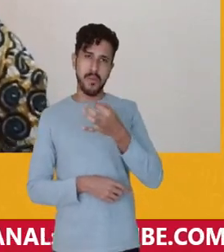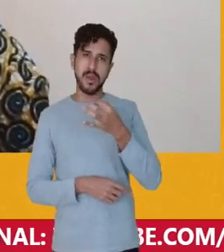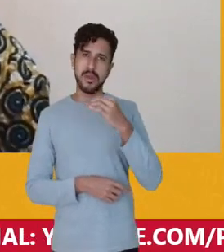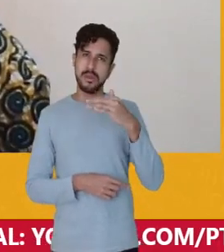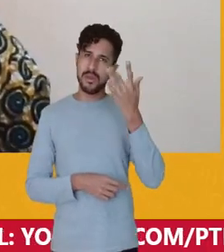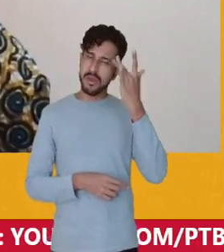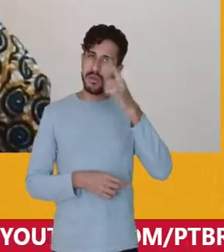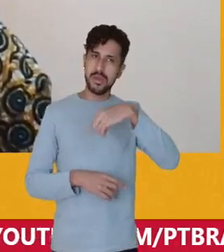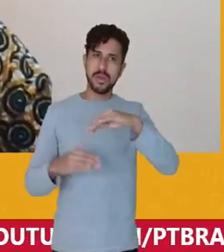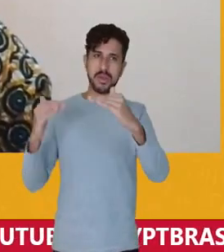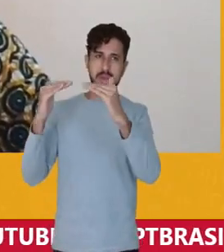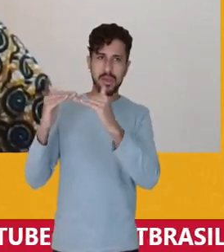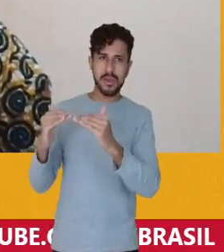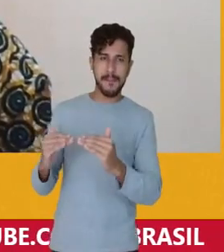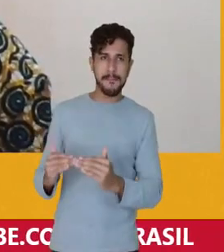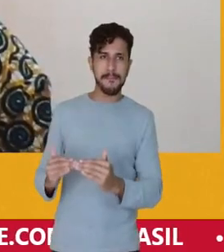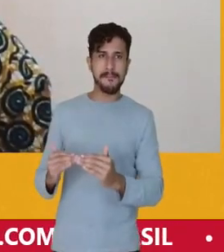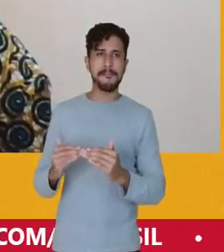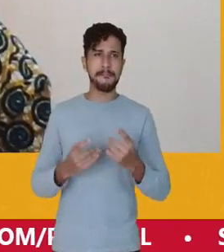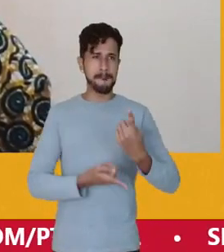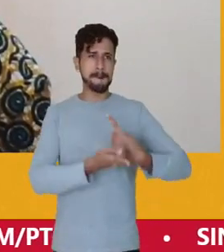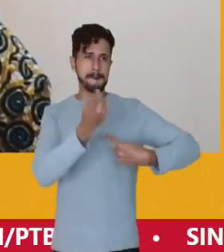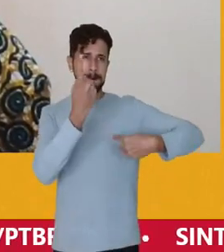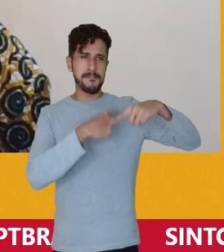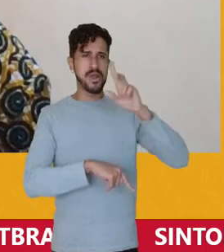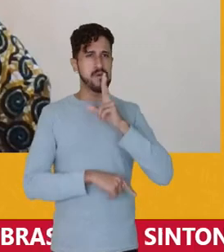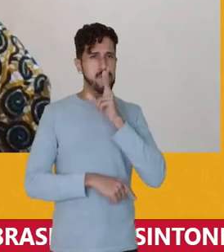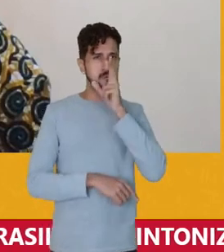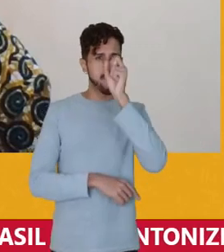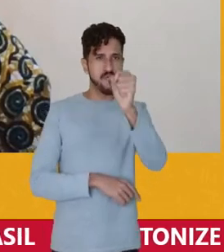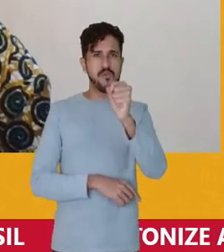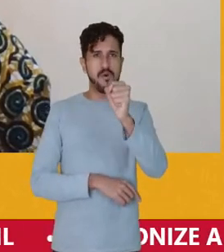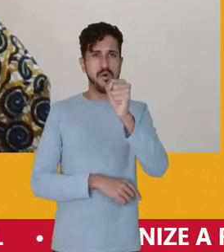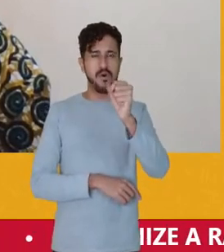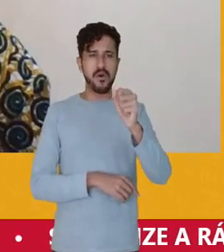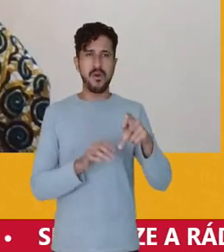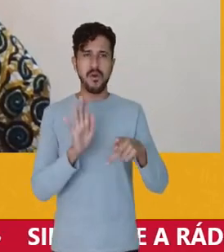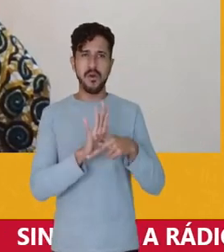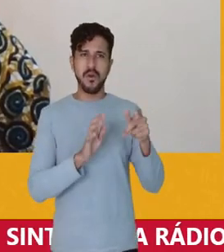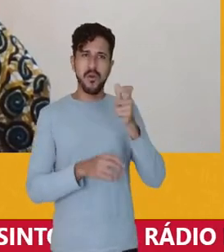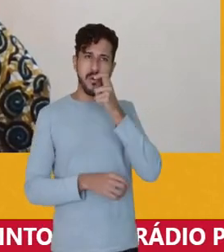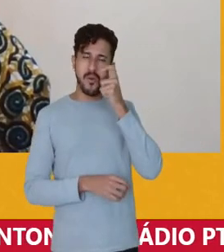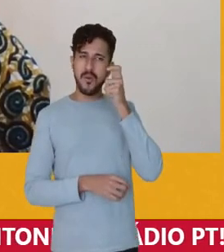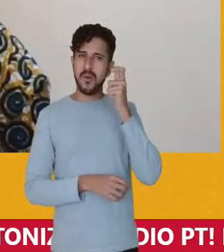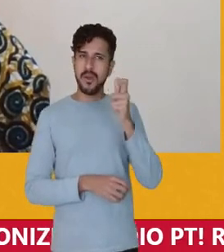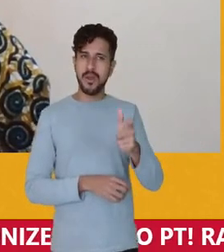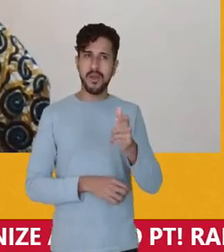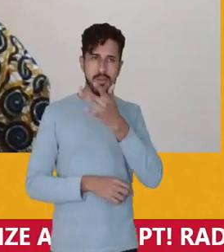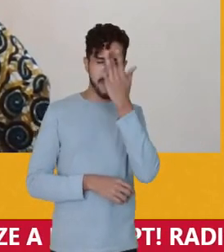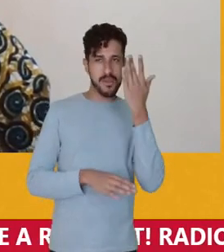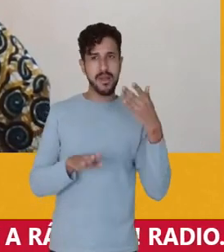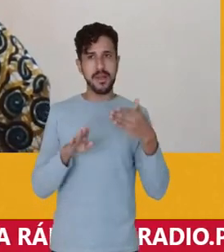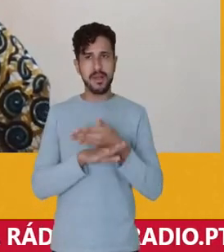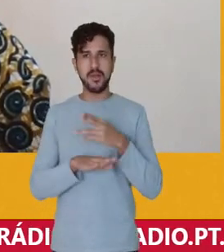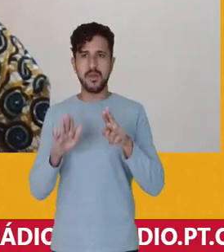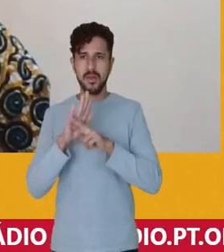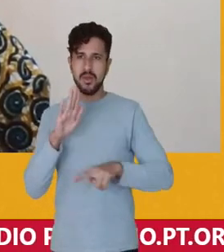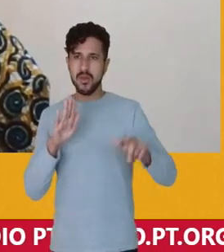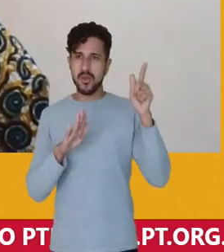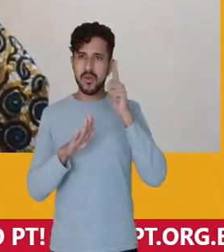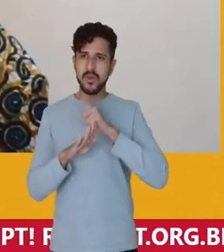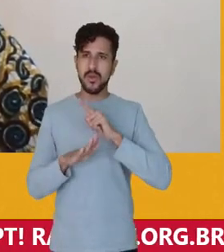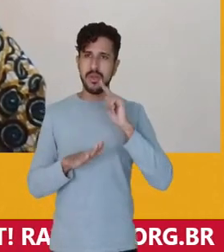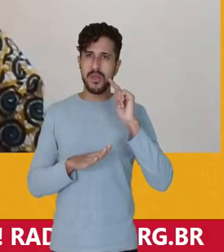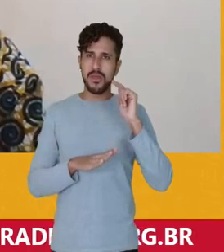tem feito uma diferença muito grande no interesse de quem adentra a universidade para